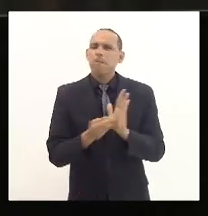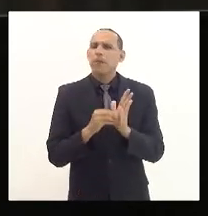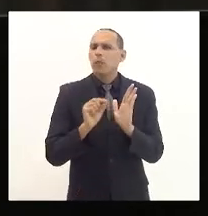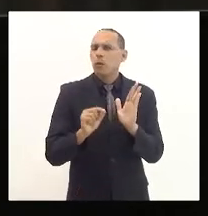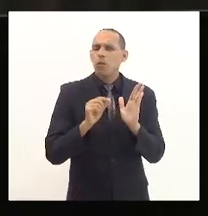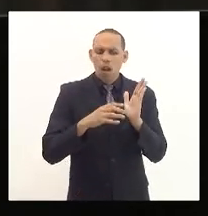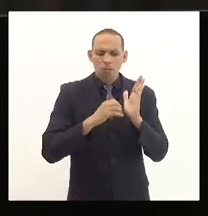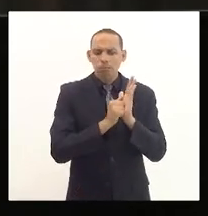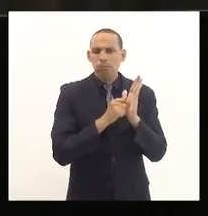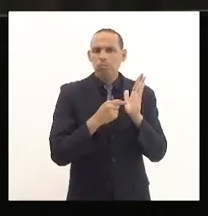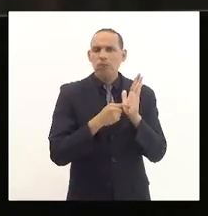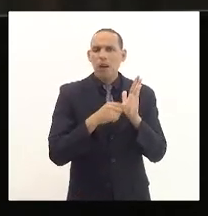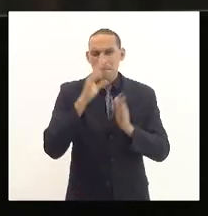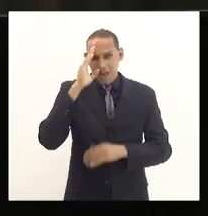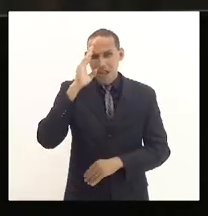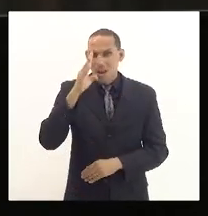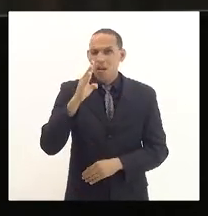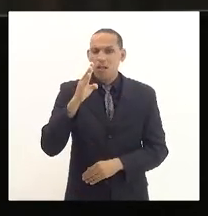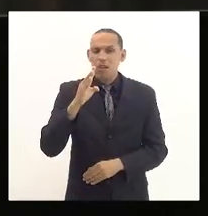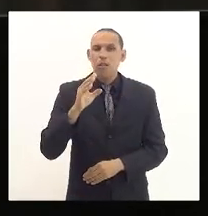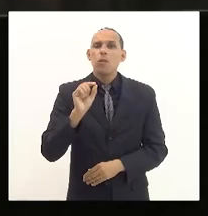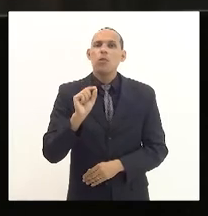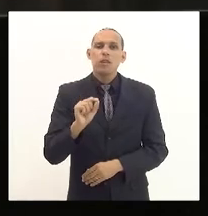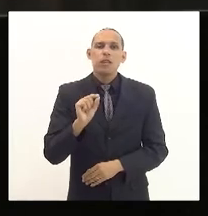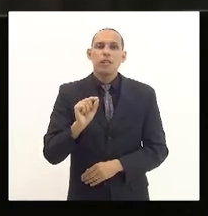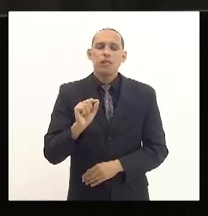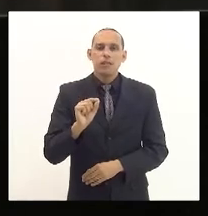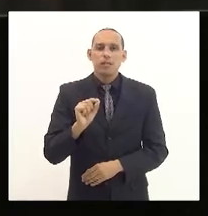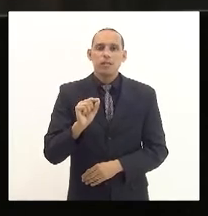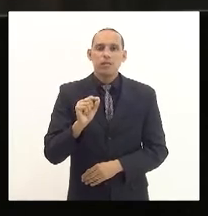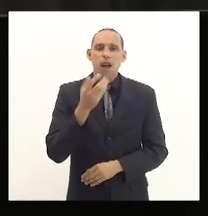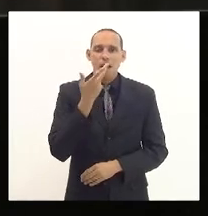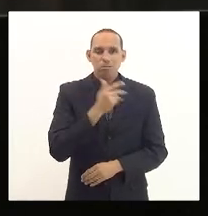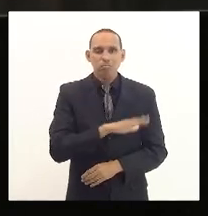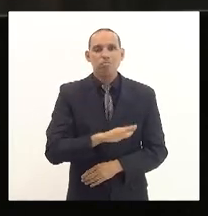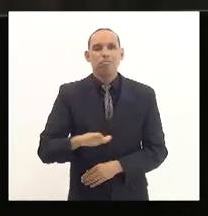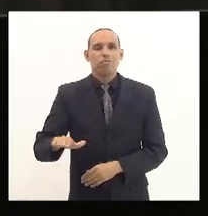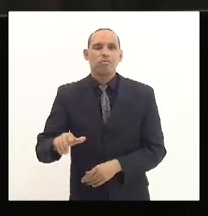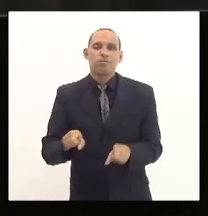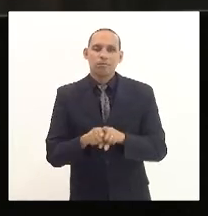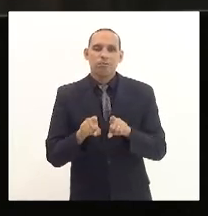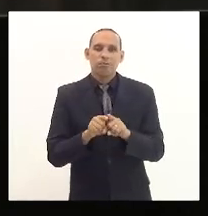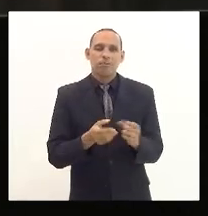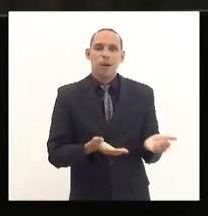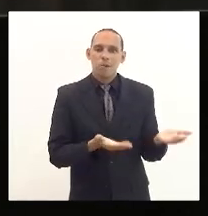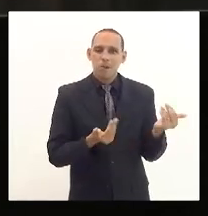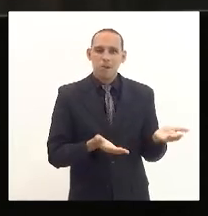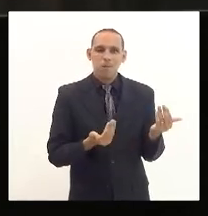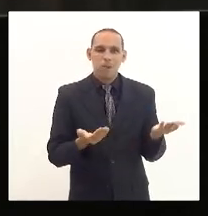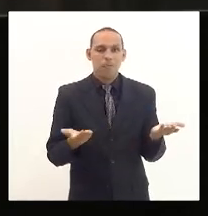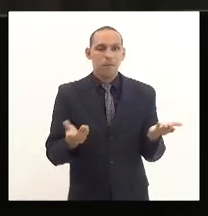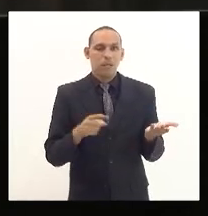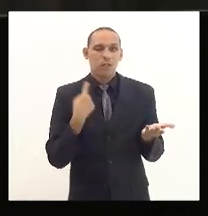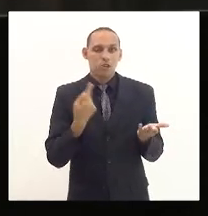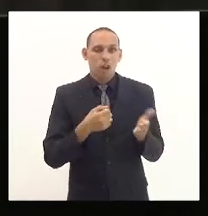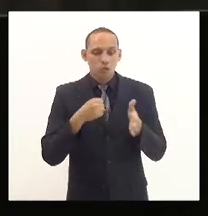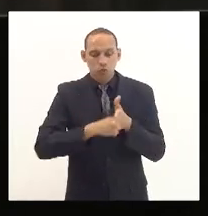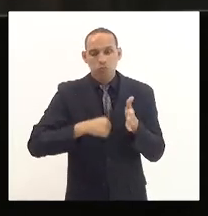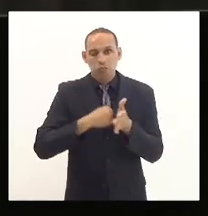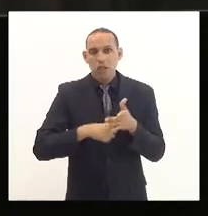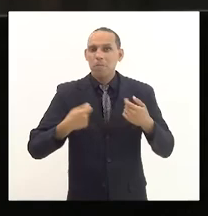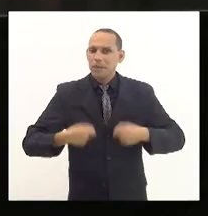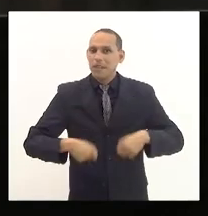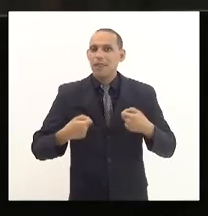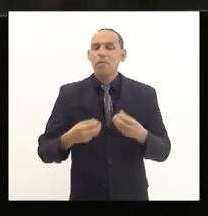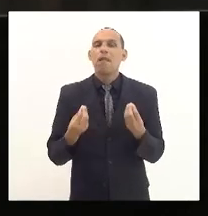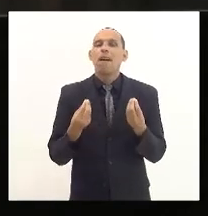registrado prioridade absoluta é quando se trata de crianças e adolescentes e a gente precisa lutar para